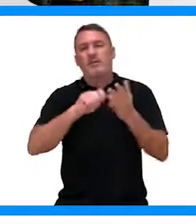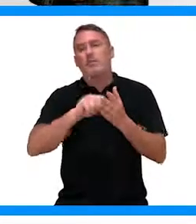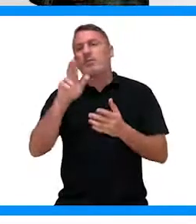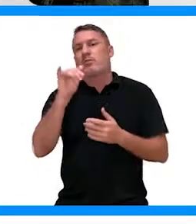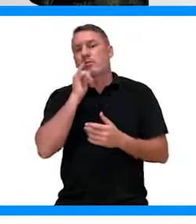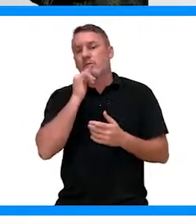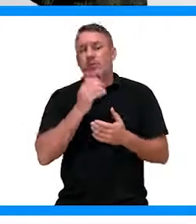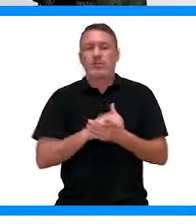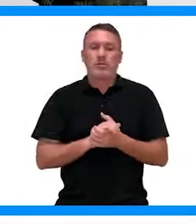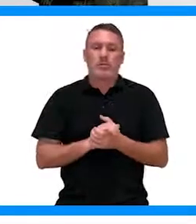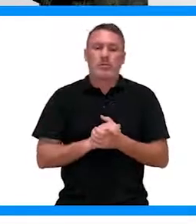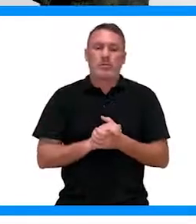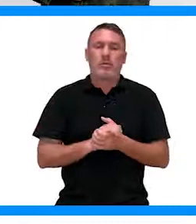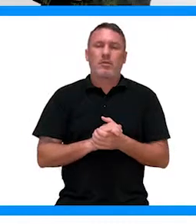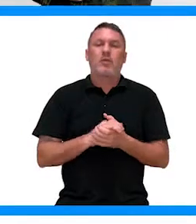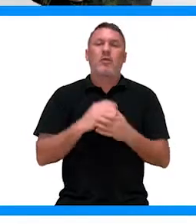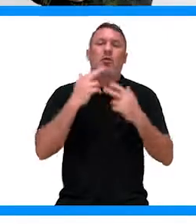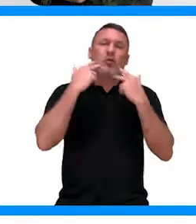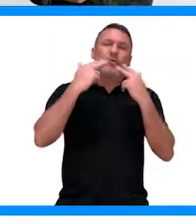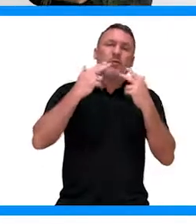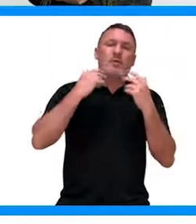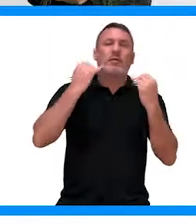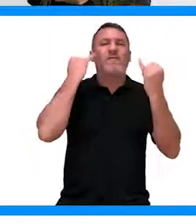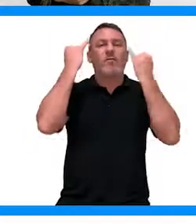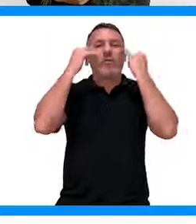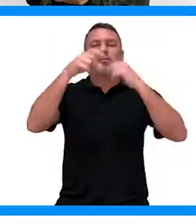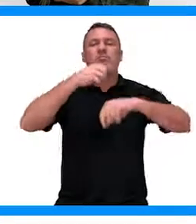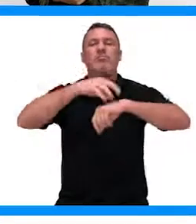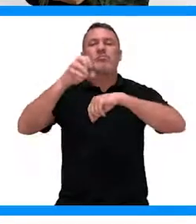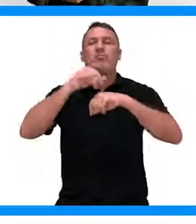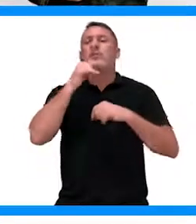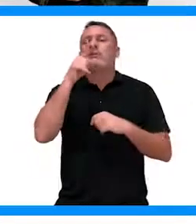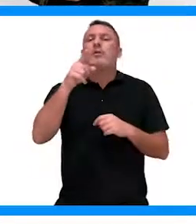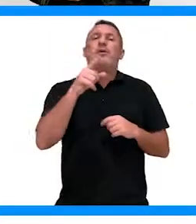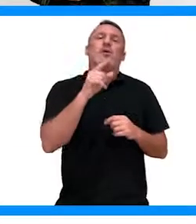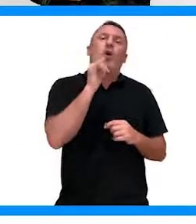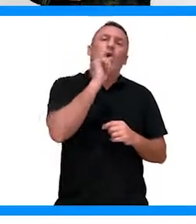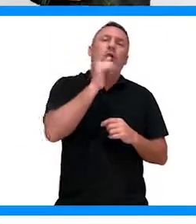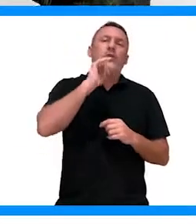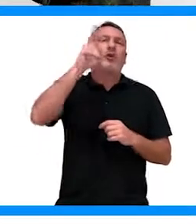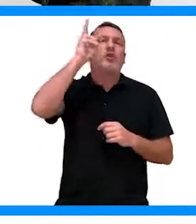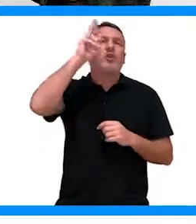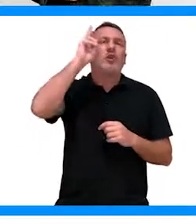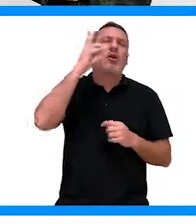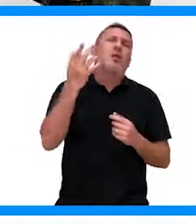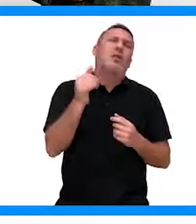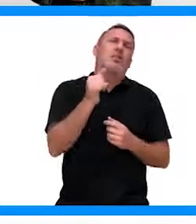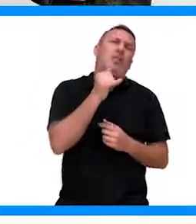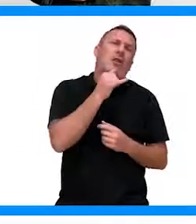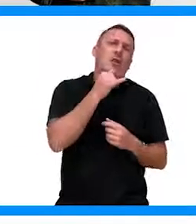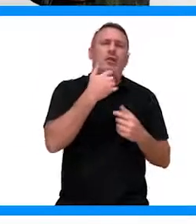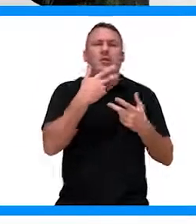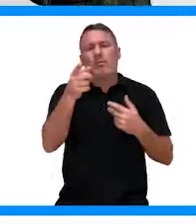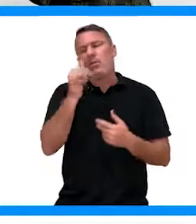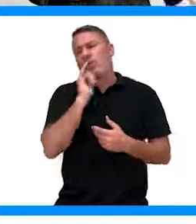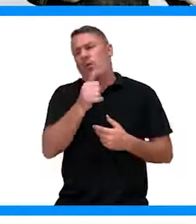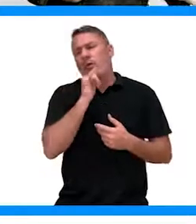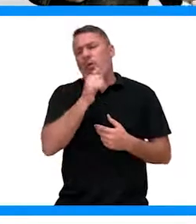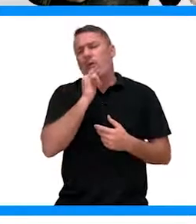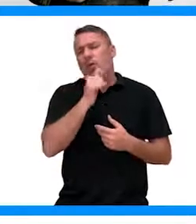você escreve, por exemplo, uma notícia em que conta uma história triste,